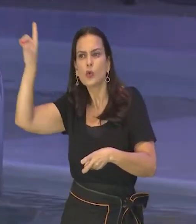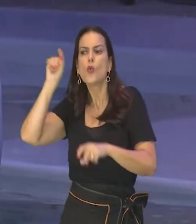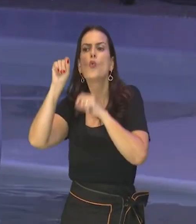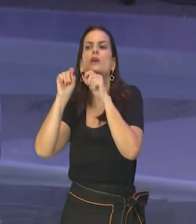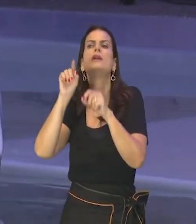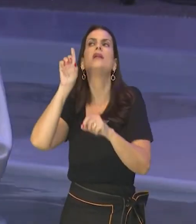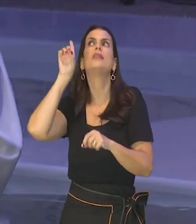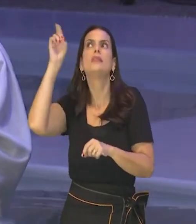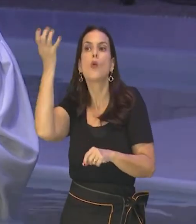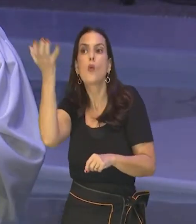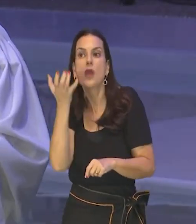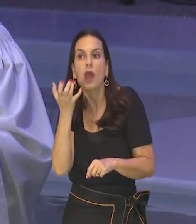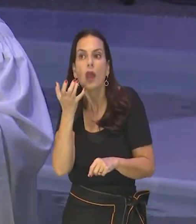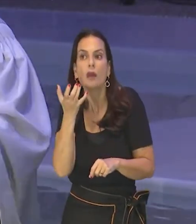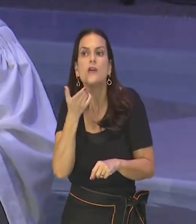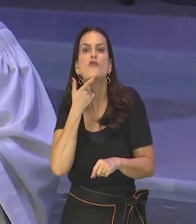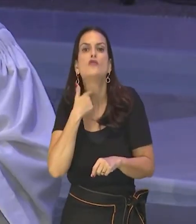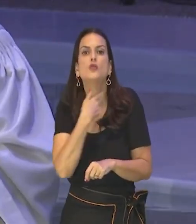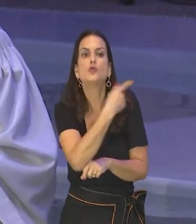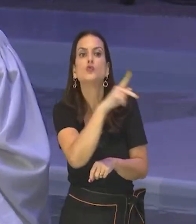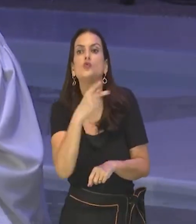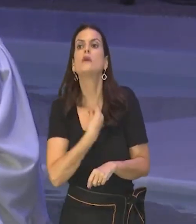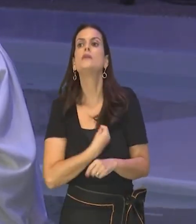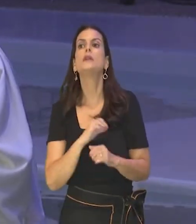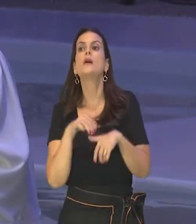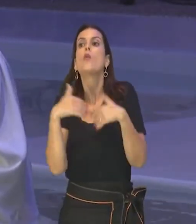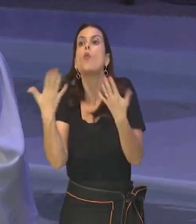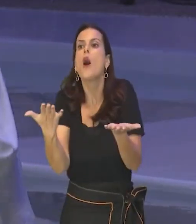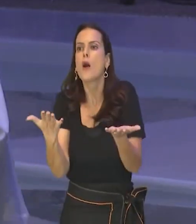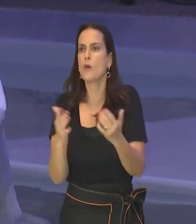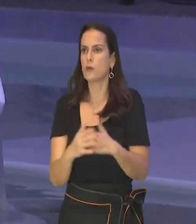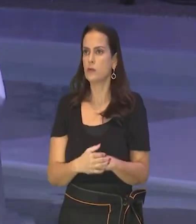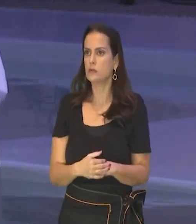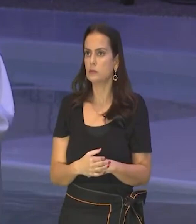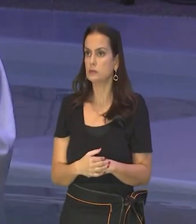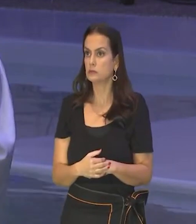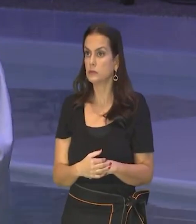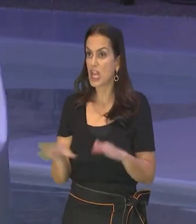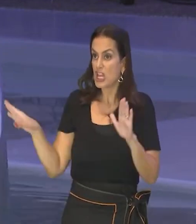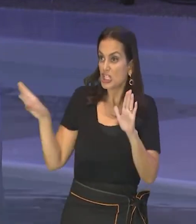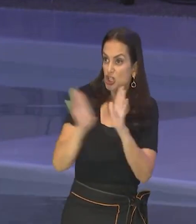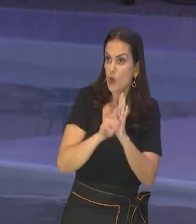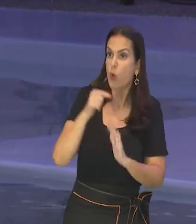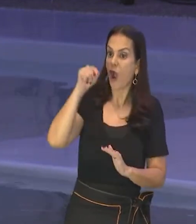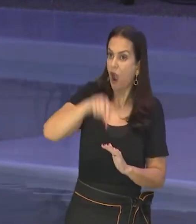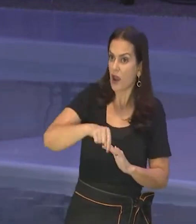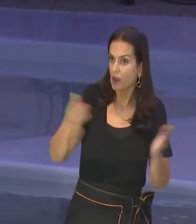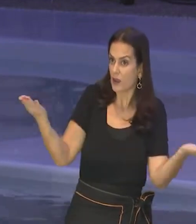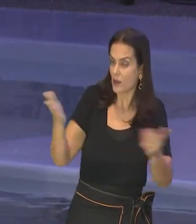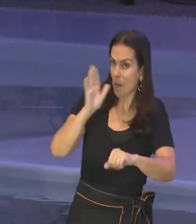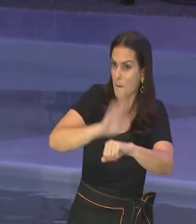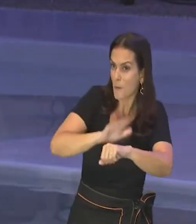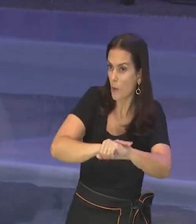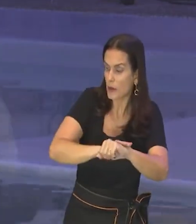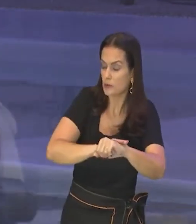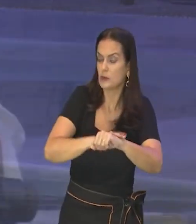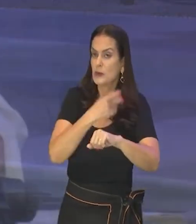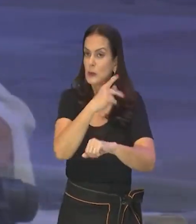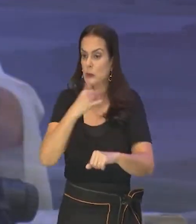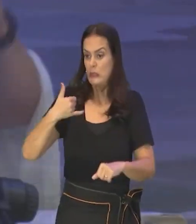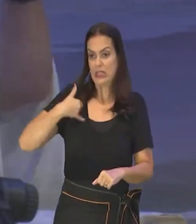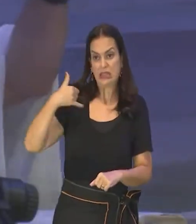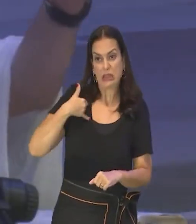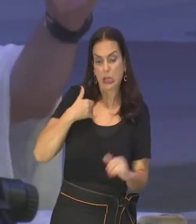faça? Qual é a vontade de Deus para a sua vida? Você chegou até aqui, nesse momento, você na sua